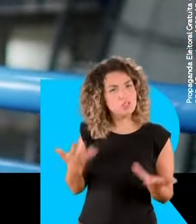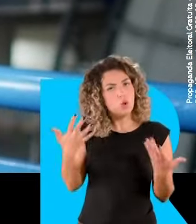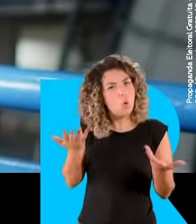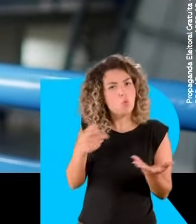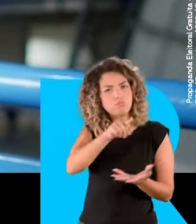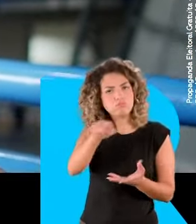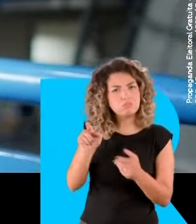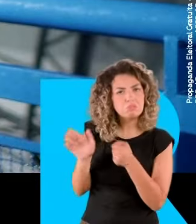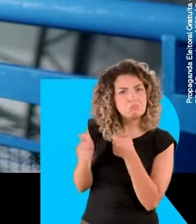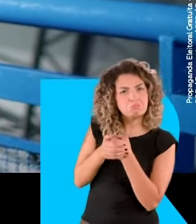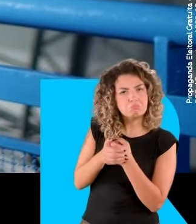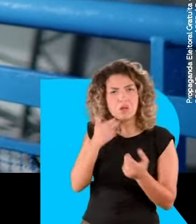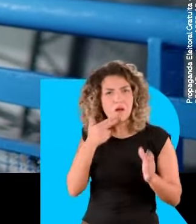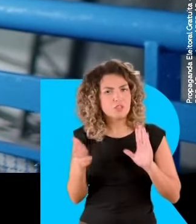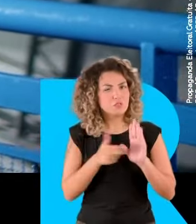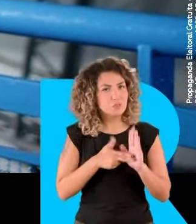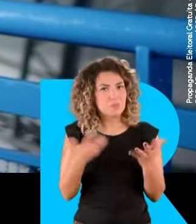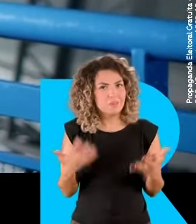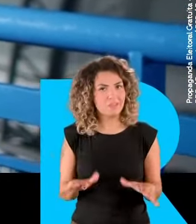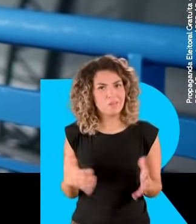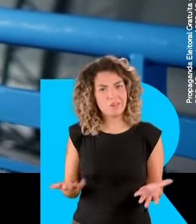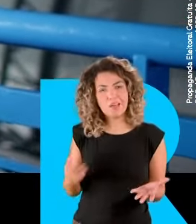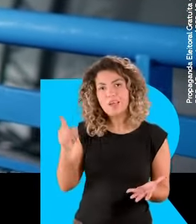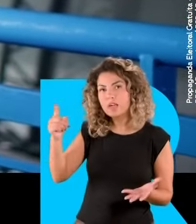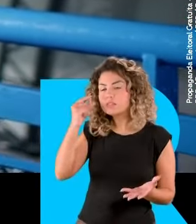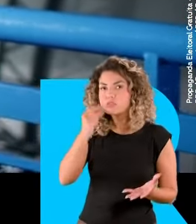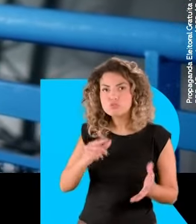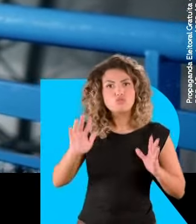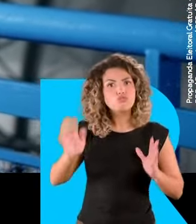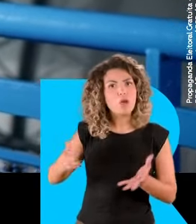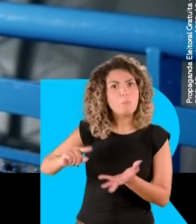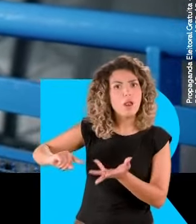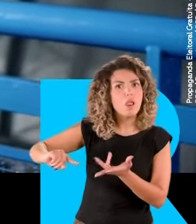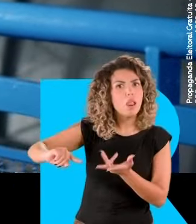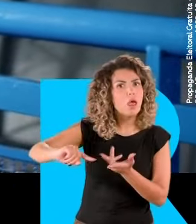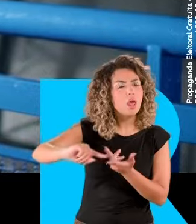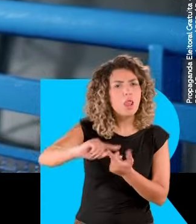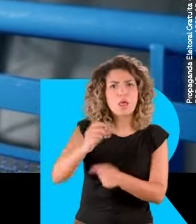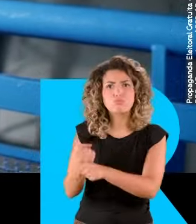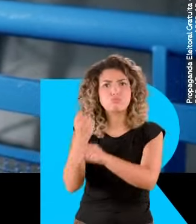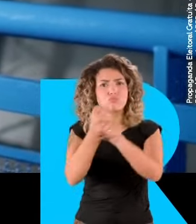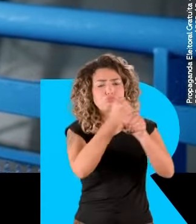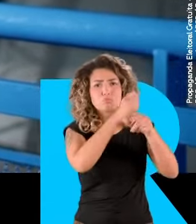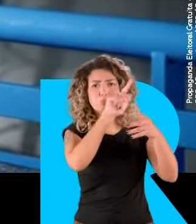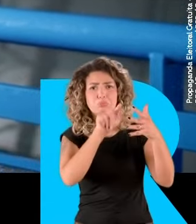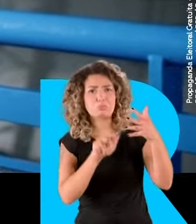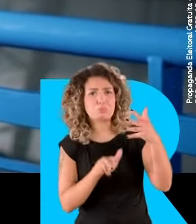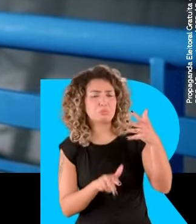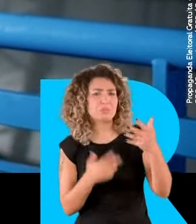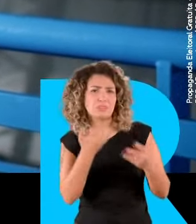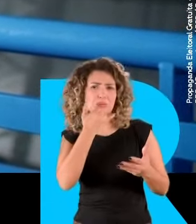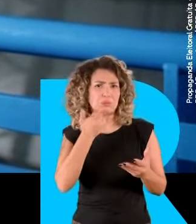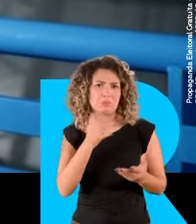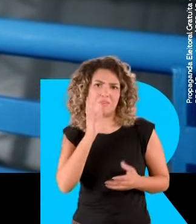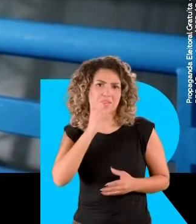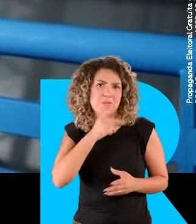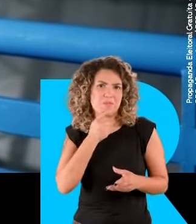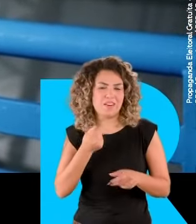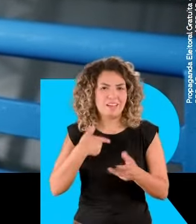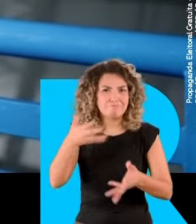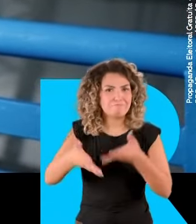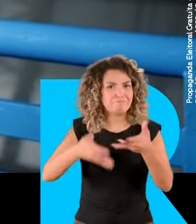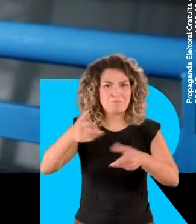ou não quer admitir. Se a gente for falar tudo que o Ricardo Nunes já fez, esse programa não ia acabar tão cedo. Mas vale a pena